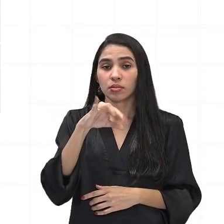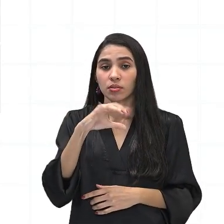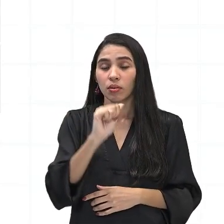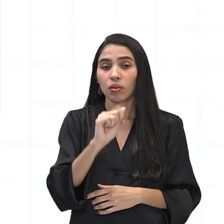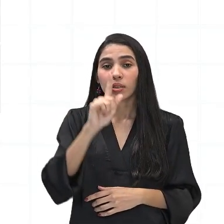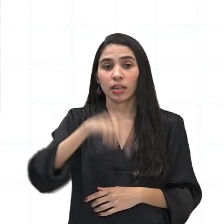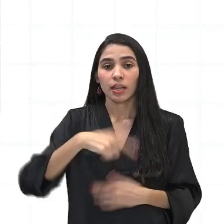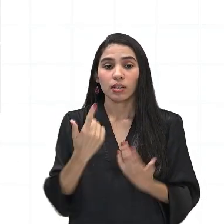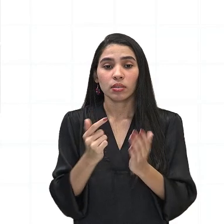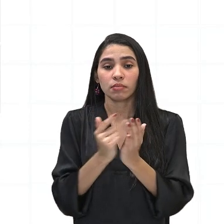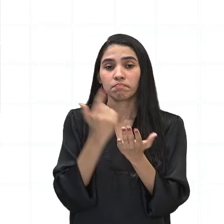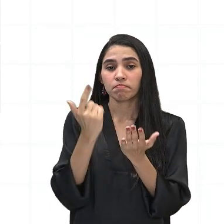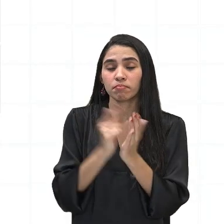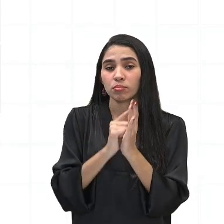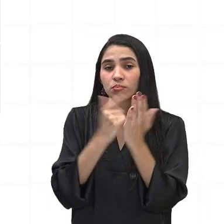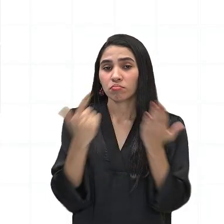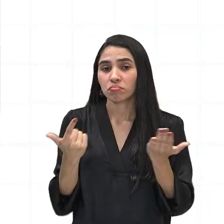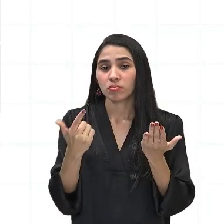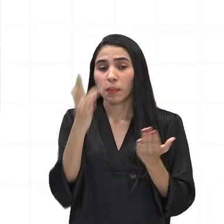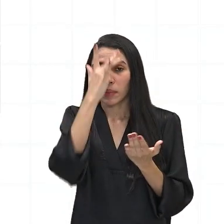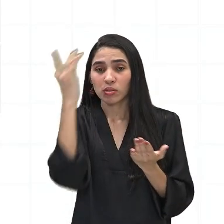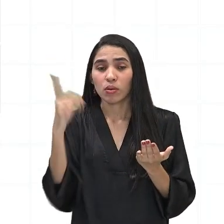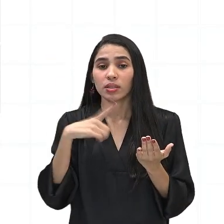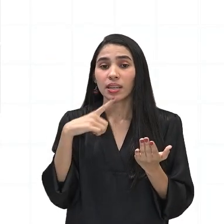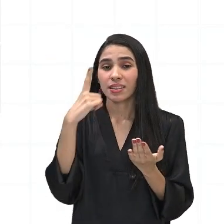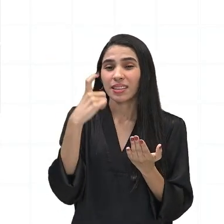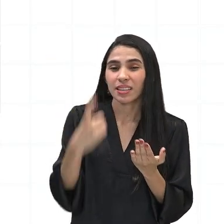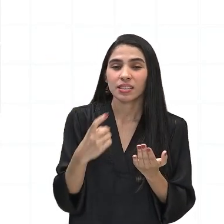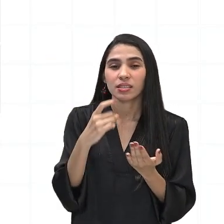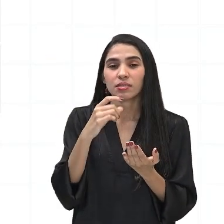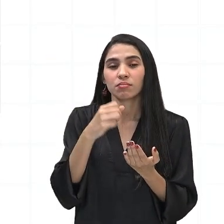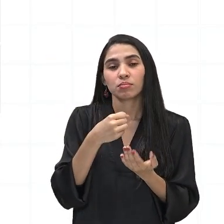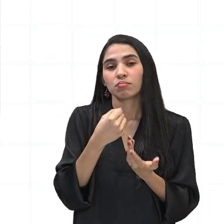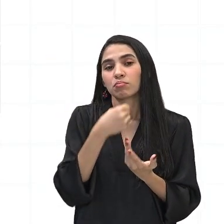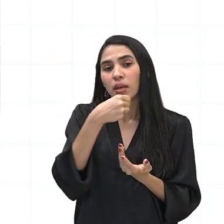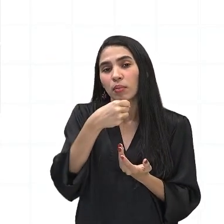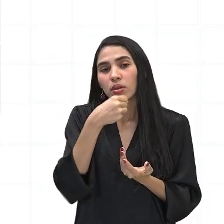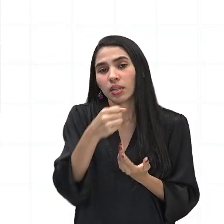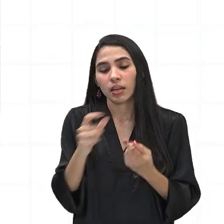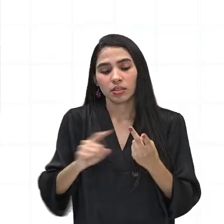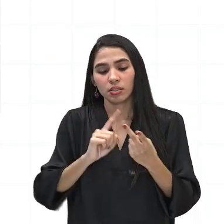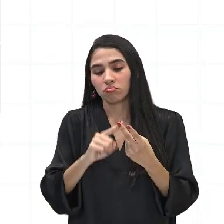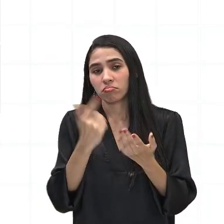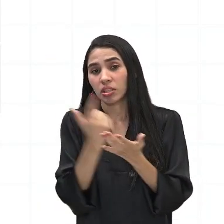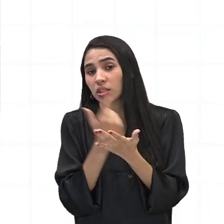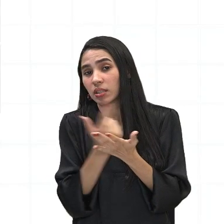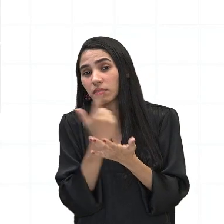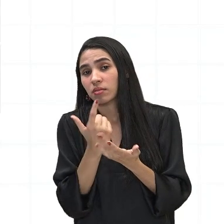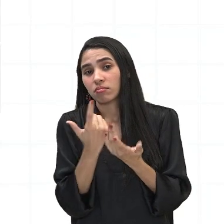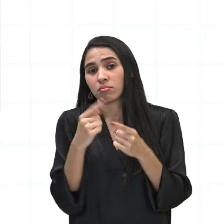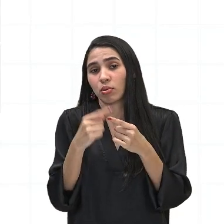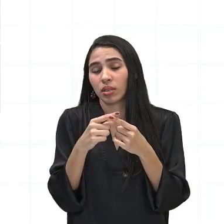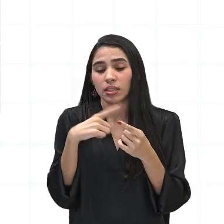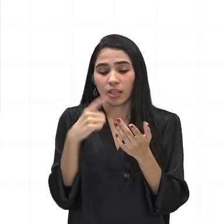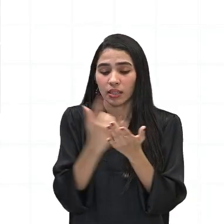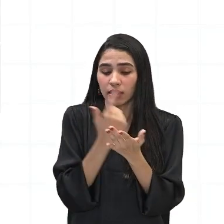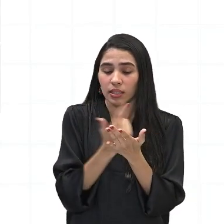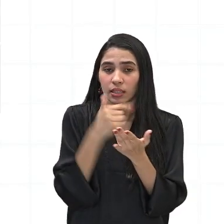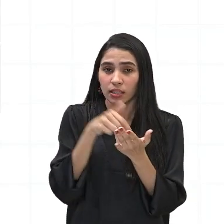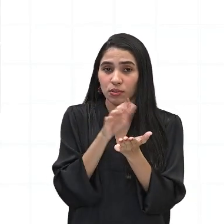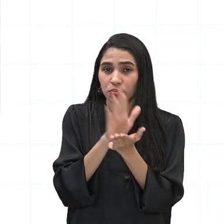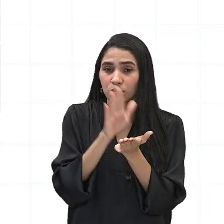a flor ali para o jardim onde ela nasceu, porque ela já estava morta, ela era uma flor morta, o rapaz olhava para aquela